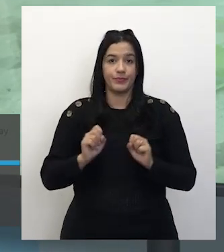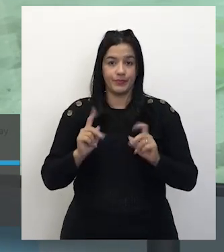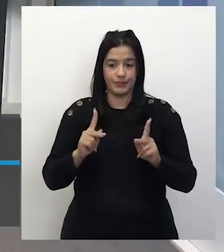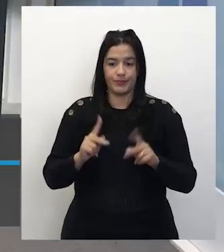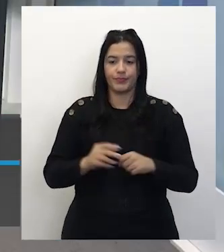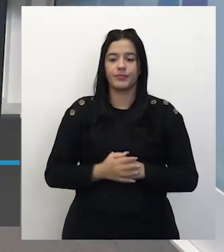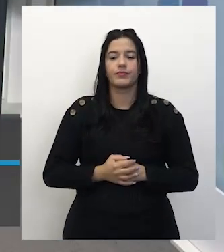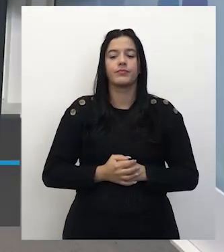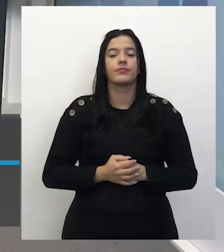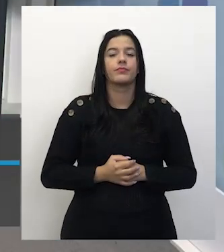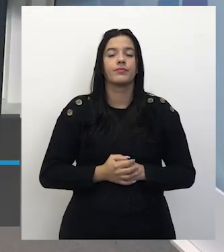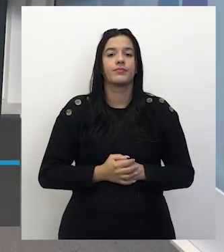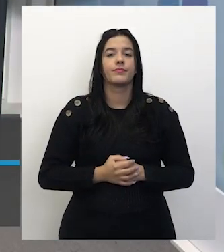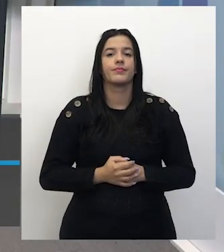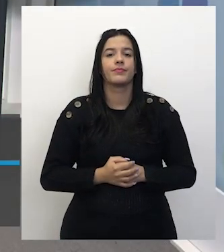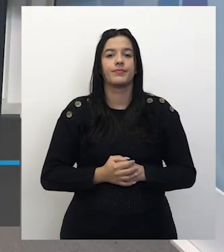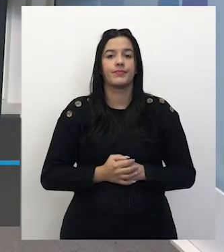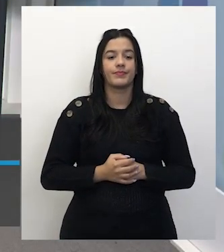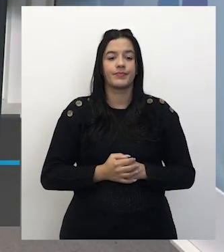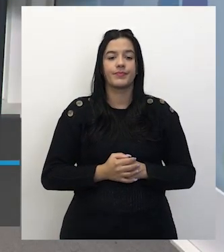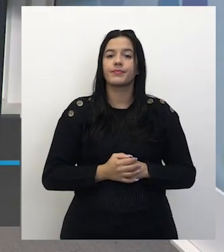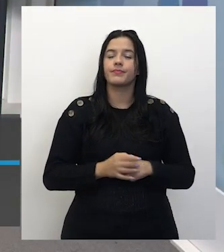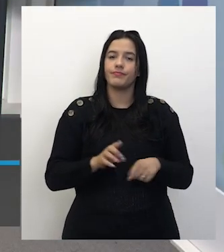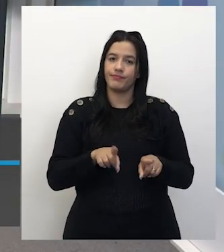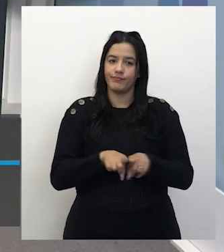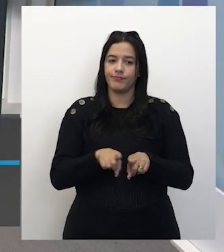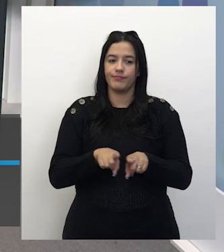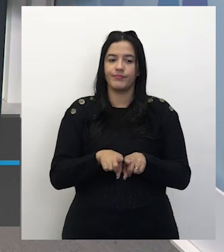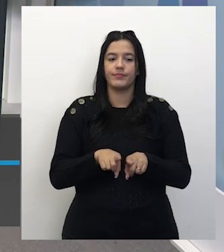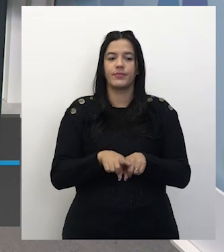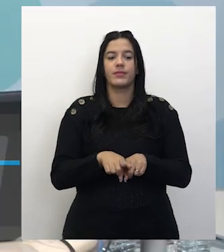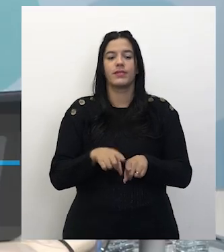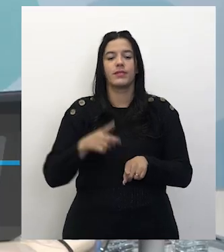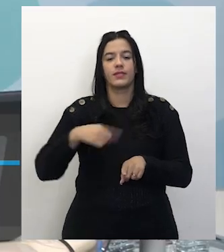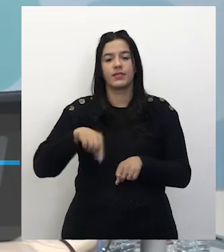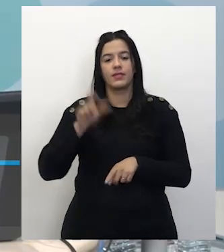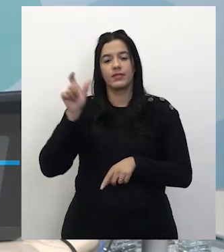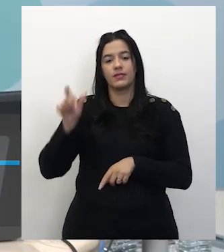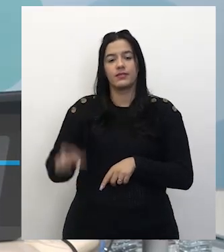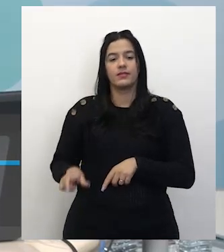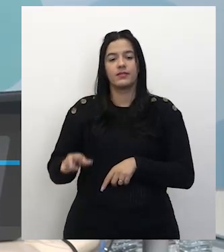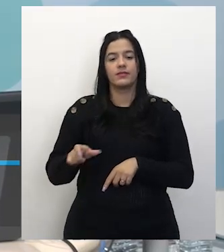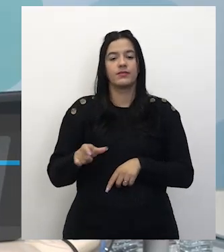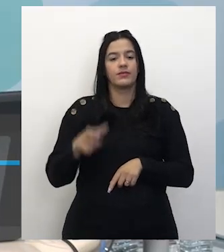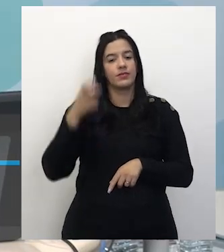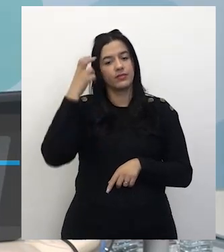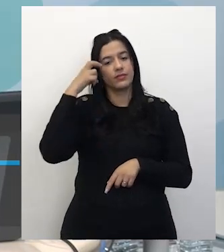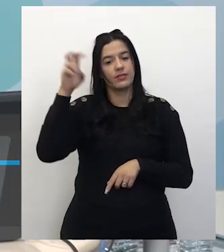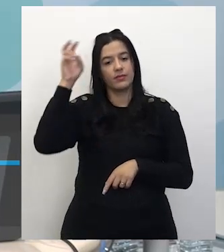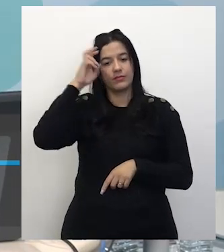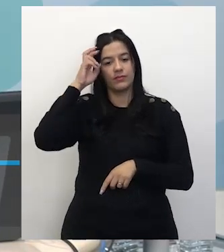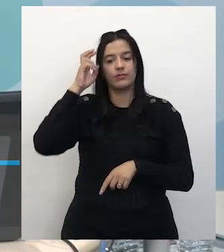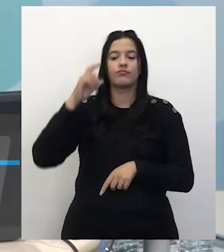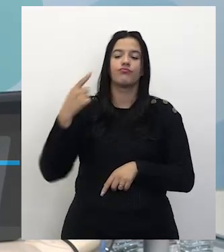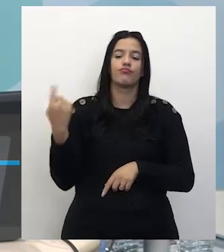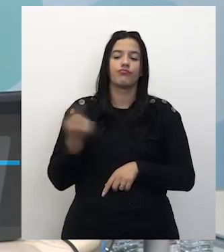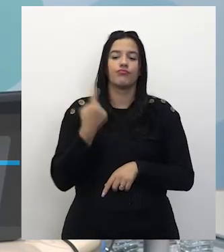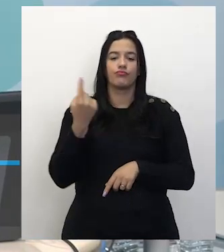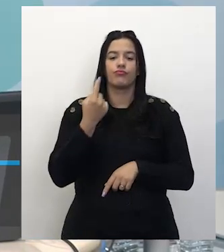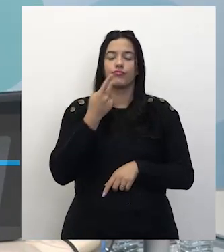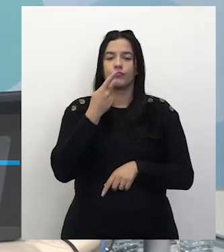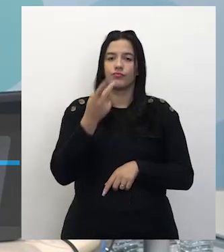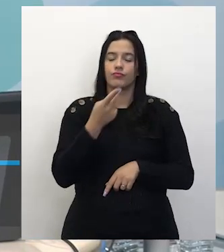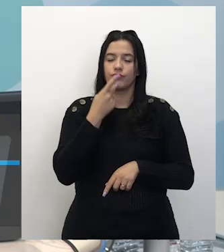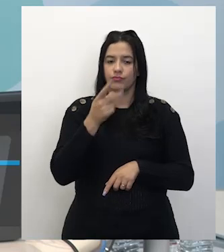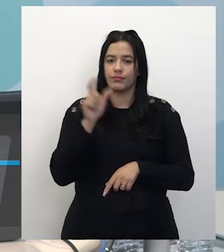Andreia? E insistindo, né? E a valorização do sujeito dessa cultura. Isso, né? Que é o que a gente tem lido bastante, a valorização